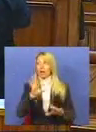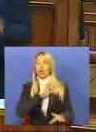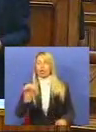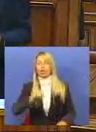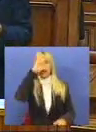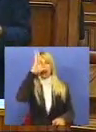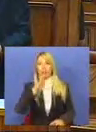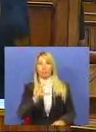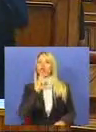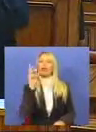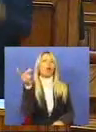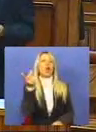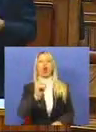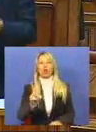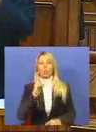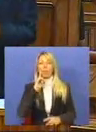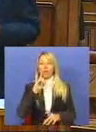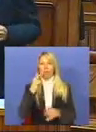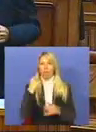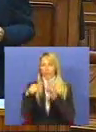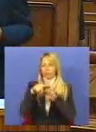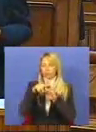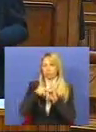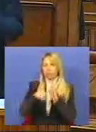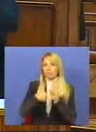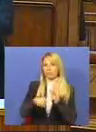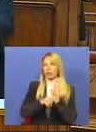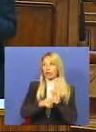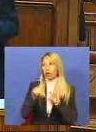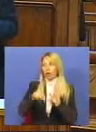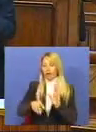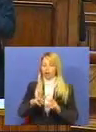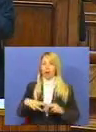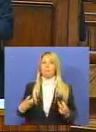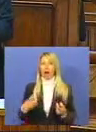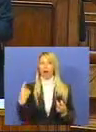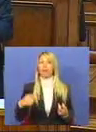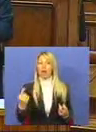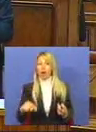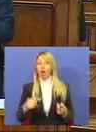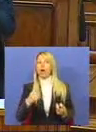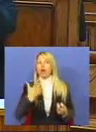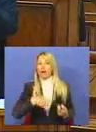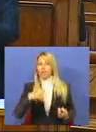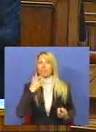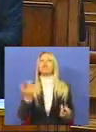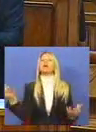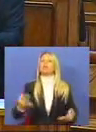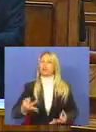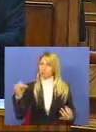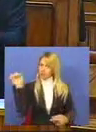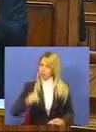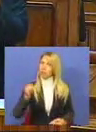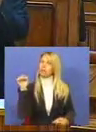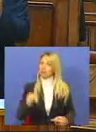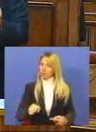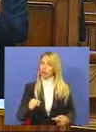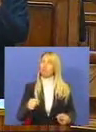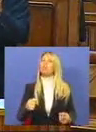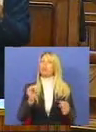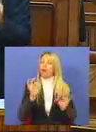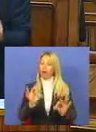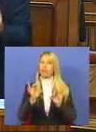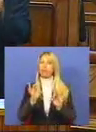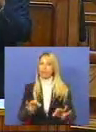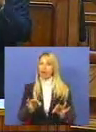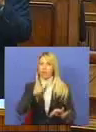critério que esta bancada colocou, que era o único, e que era este. Sim, senhor, a favor da nacionalização, garanta-nos que nem